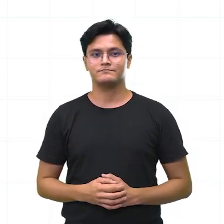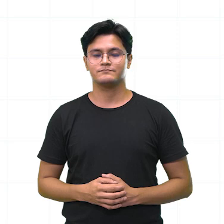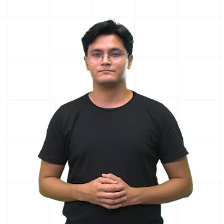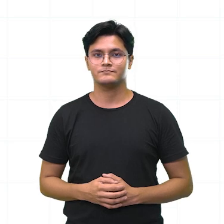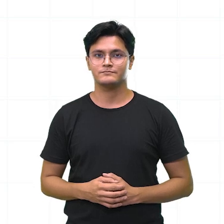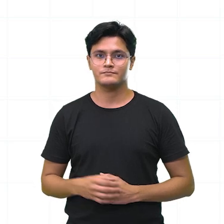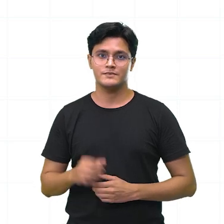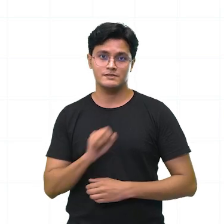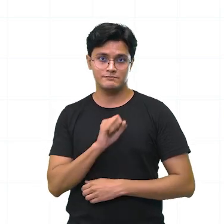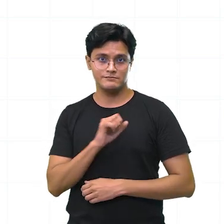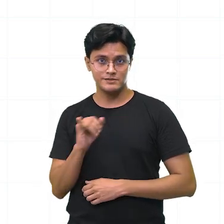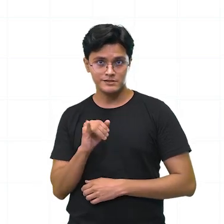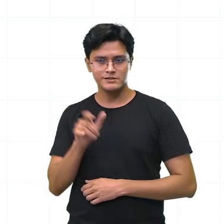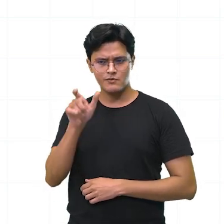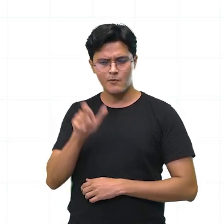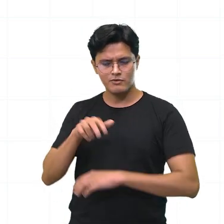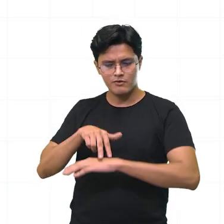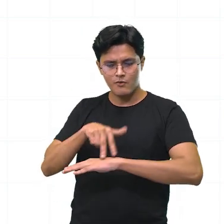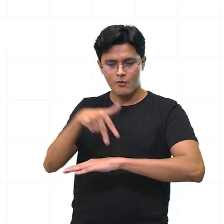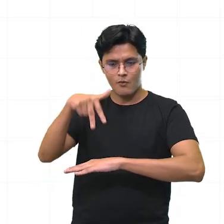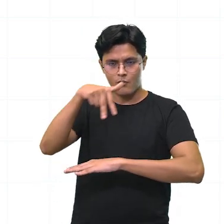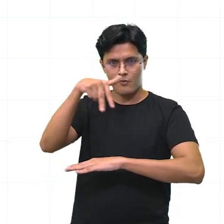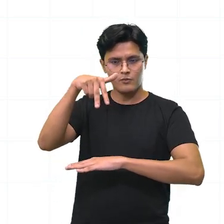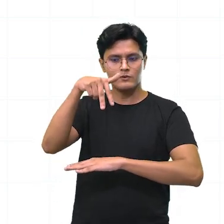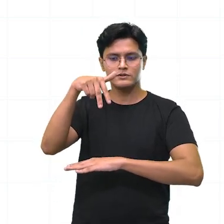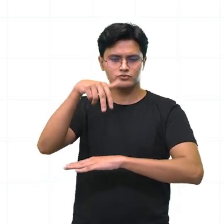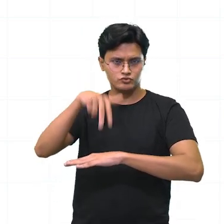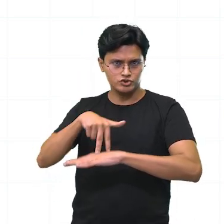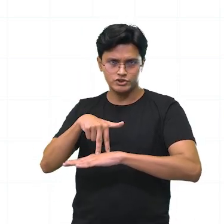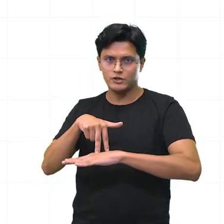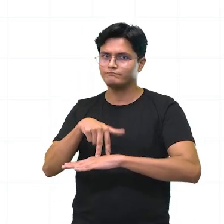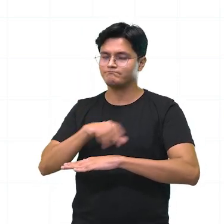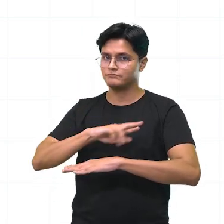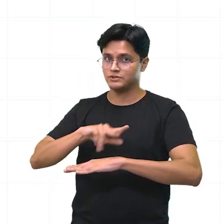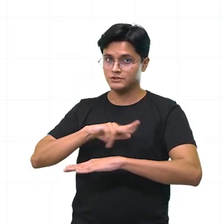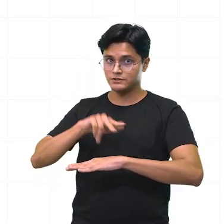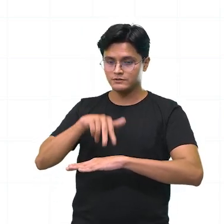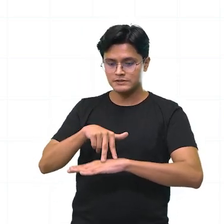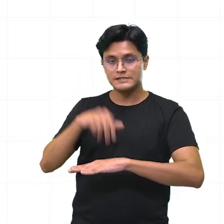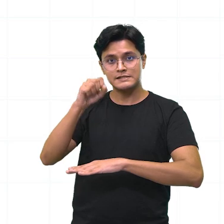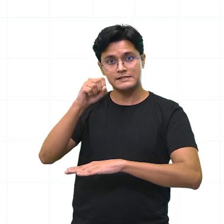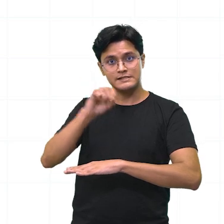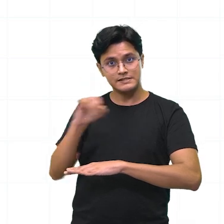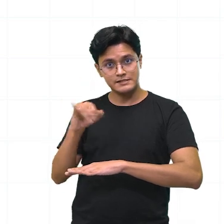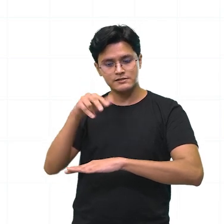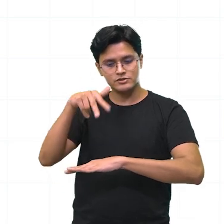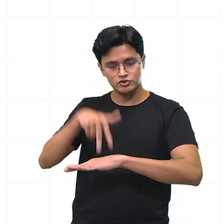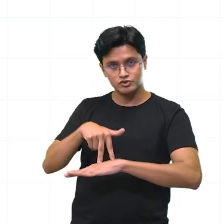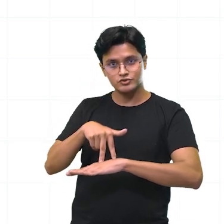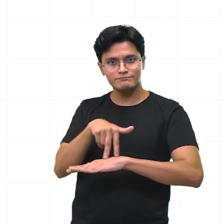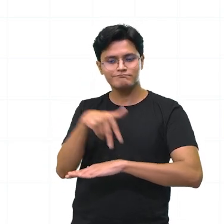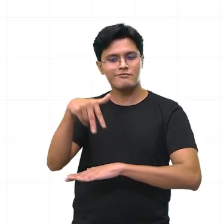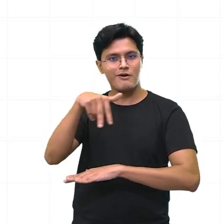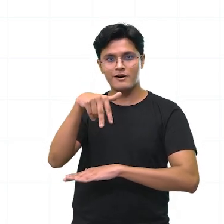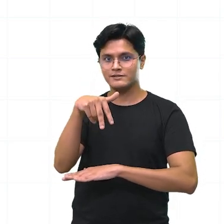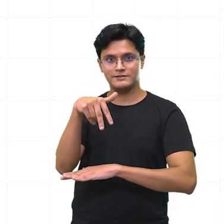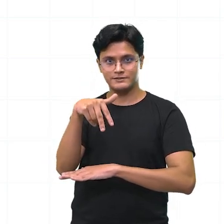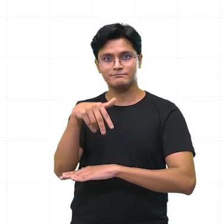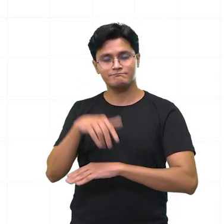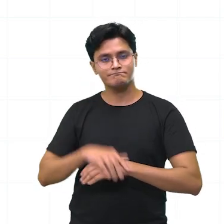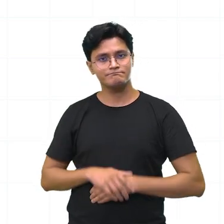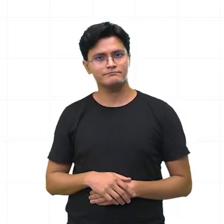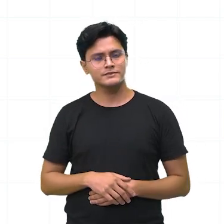Quem sobe nos ares não fica no chão. Quem fica no chão não sobe nos ares. É uma